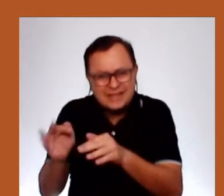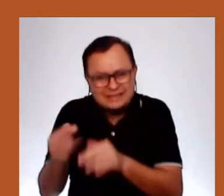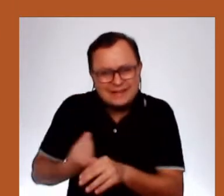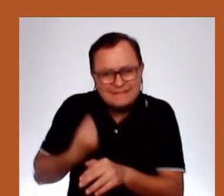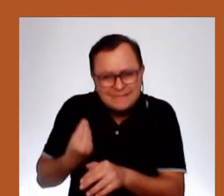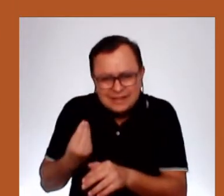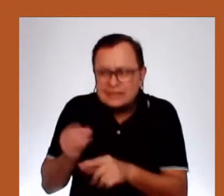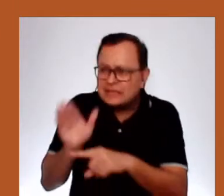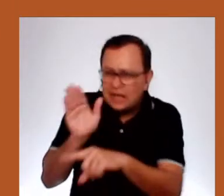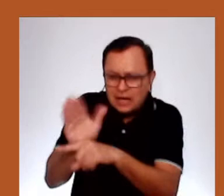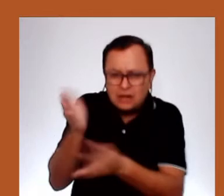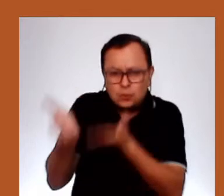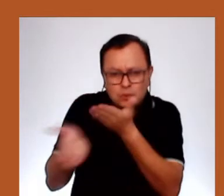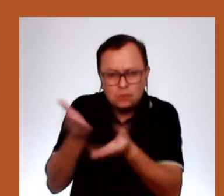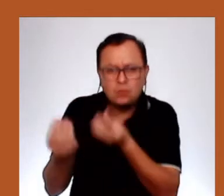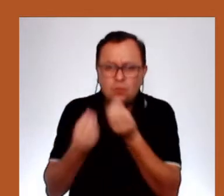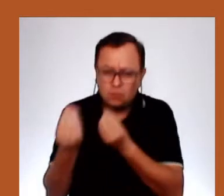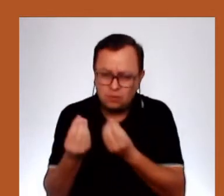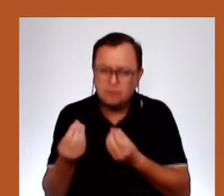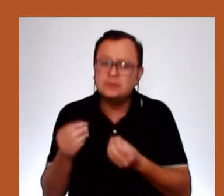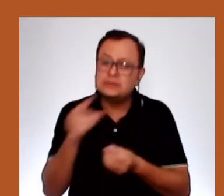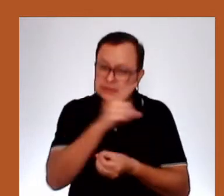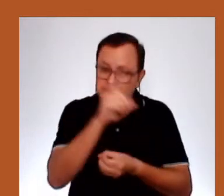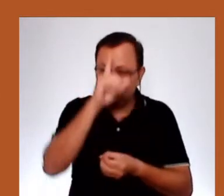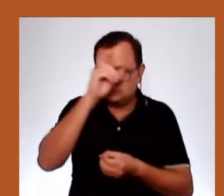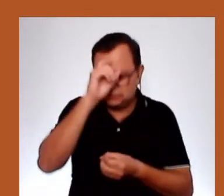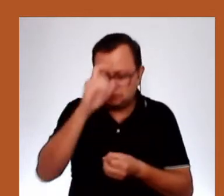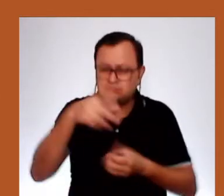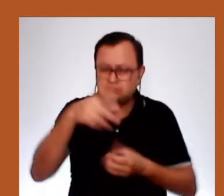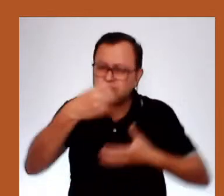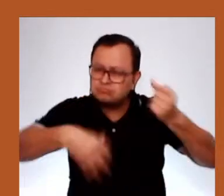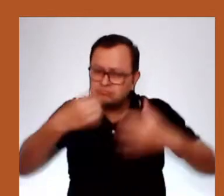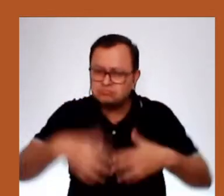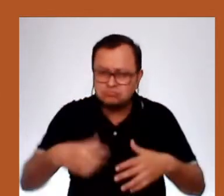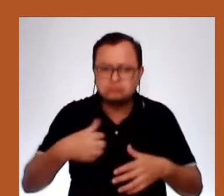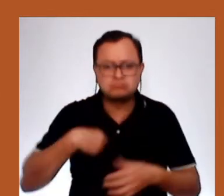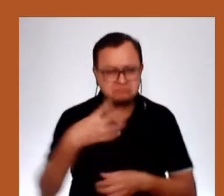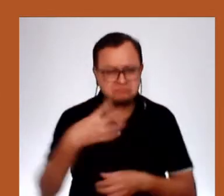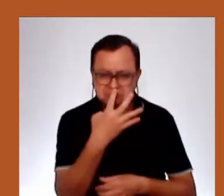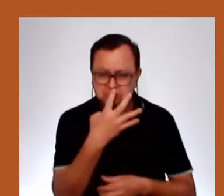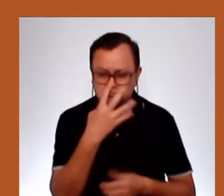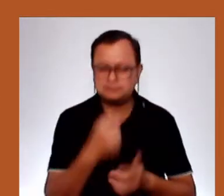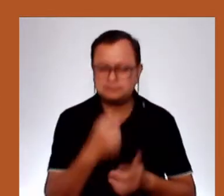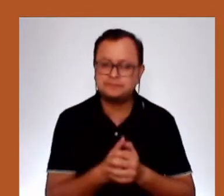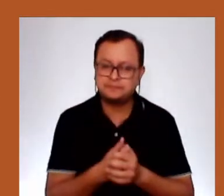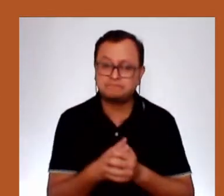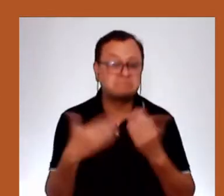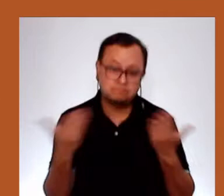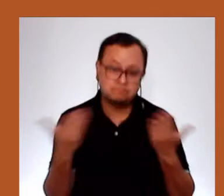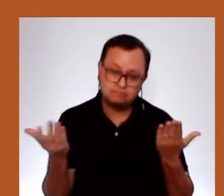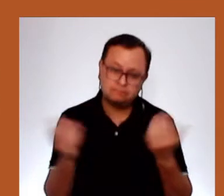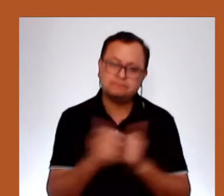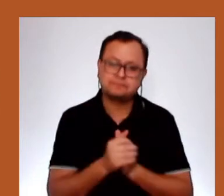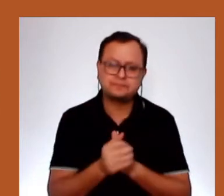equipe toda lá do hospital, sempre muito fã desse trabalho. E aí,